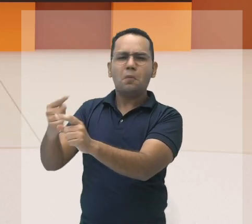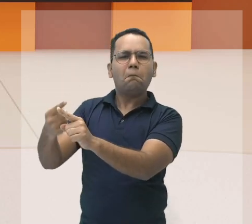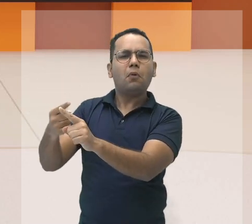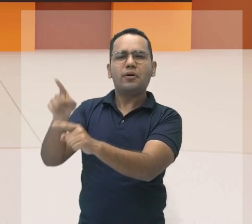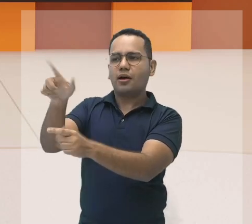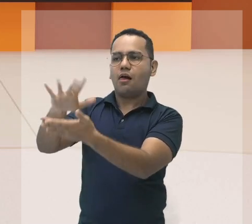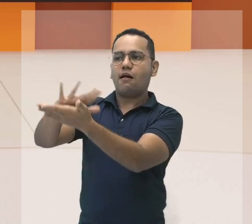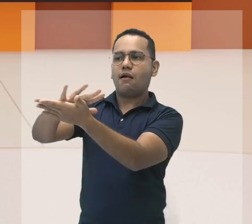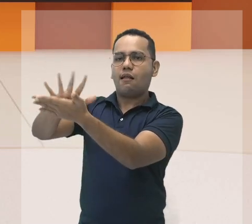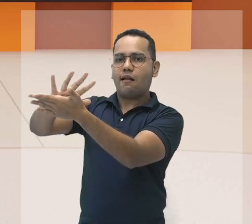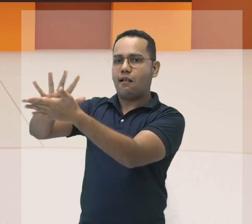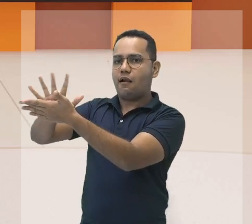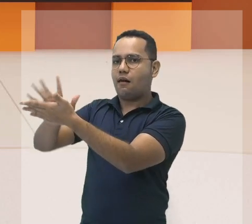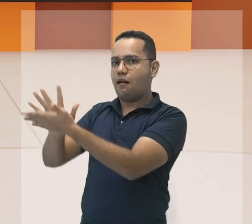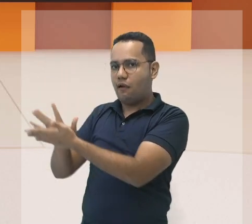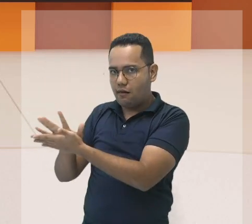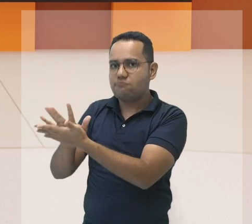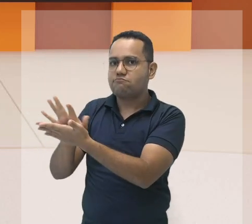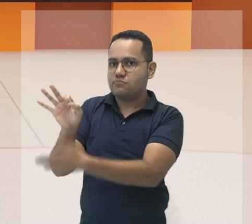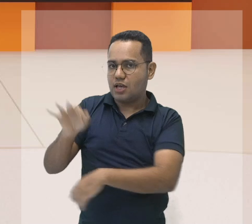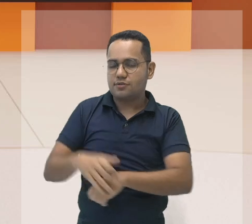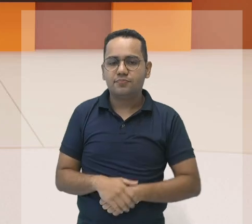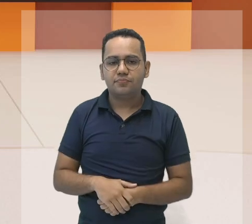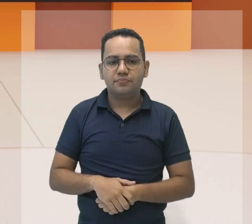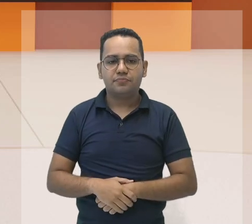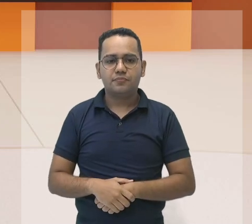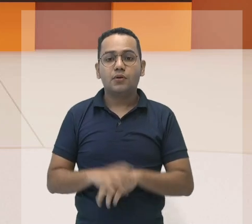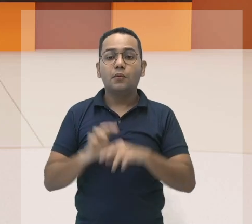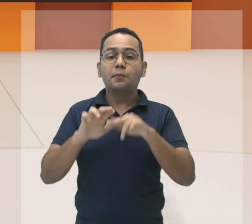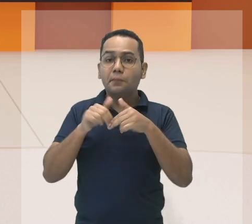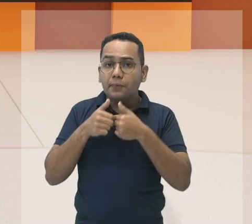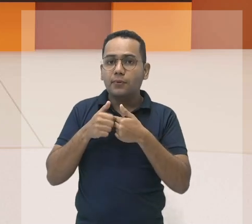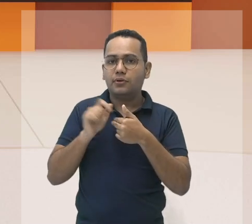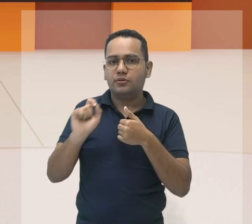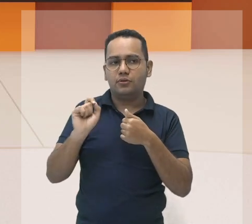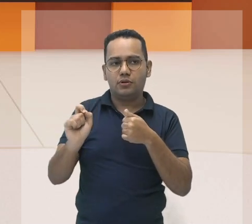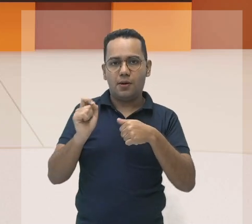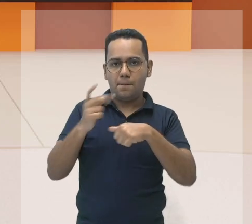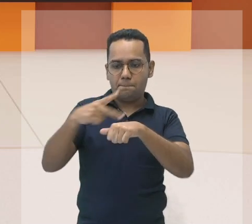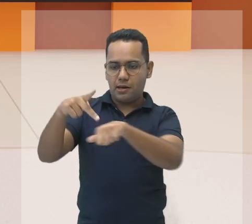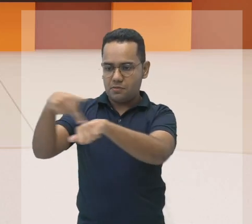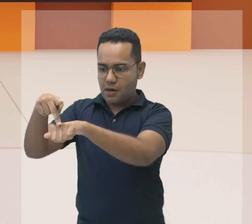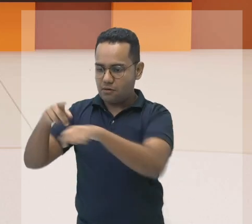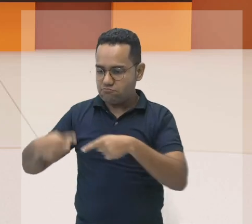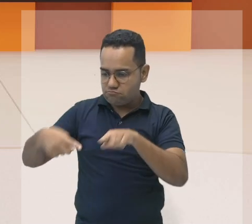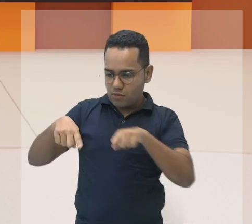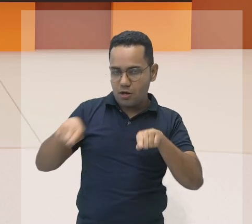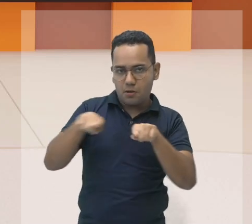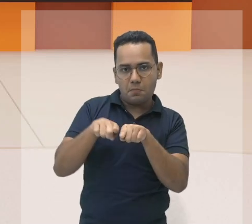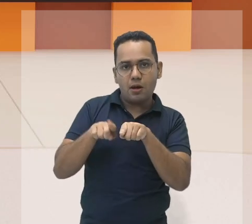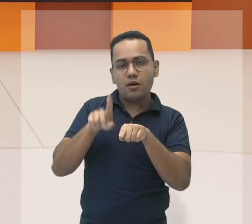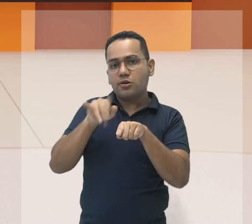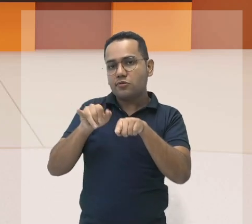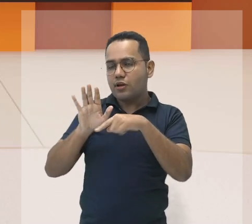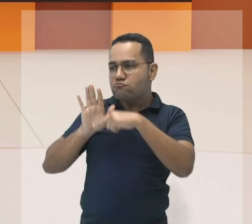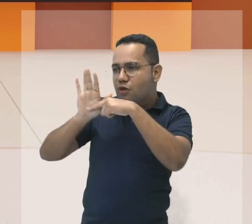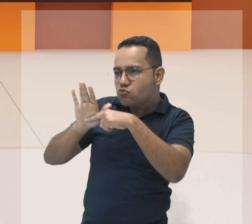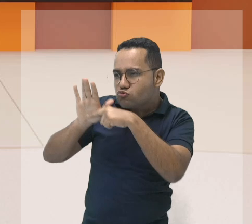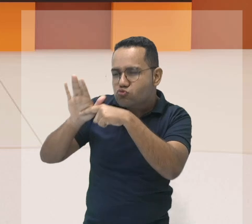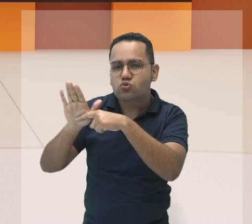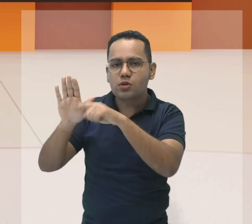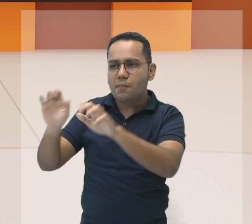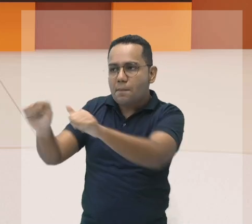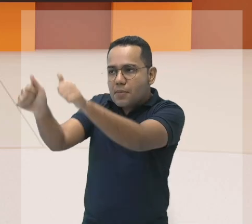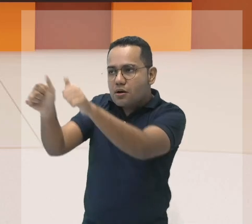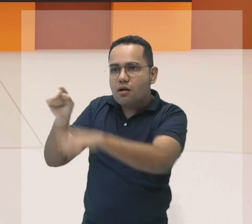eles precisavam ser reconstruídos porque estavam devastados ali pela guerra. Então a ideia dessa união também perpassava pela reconstrução